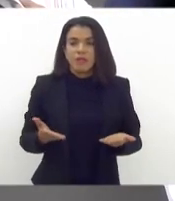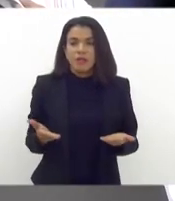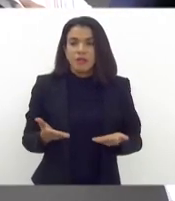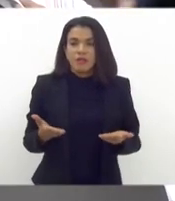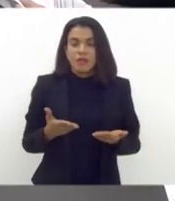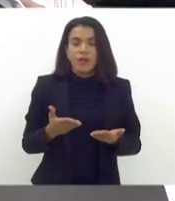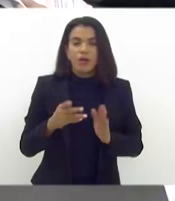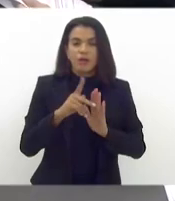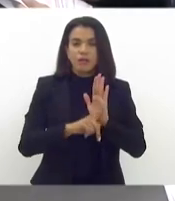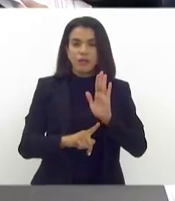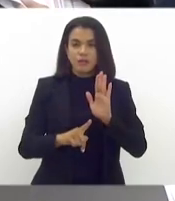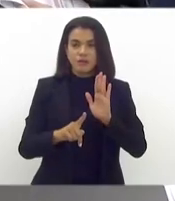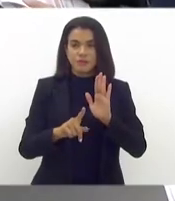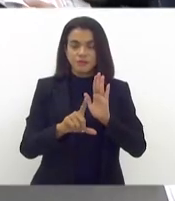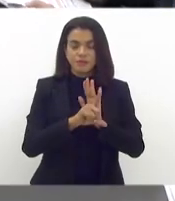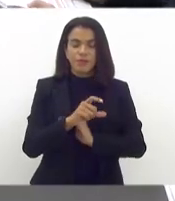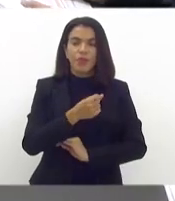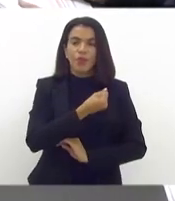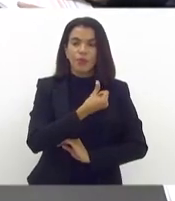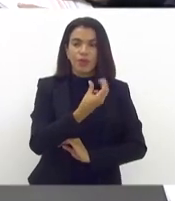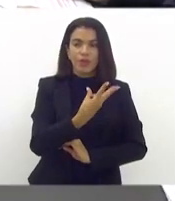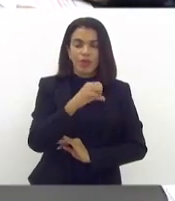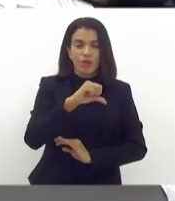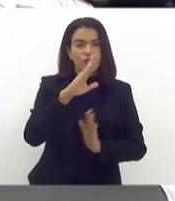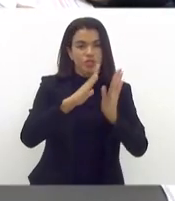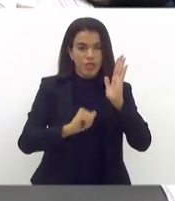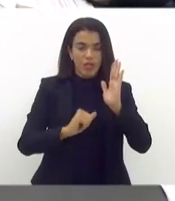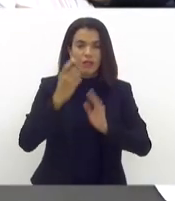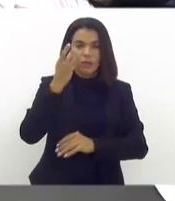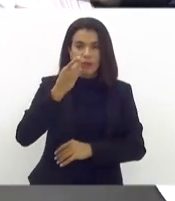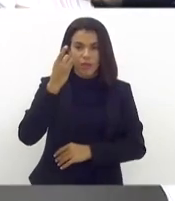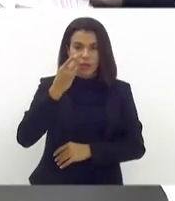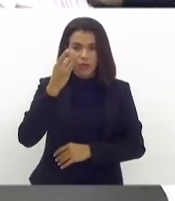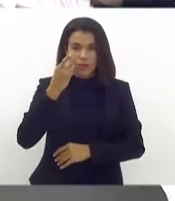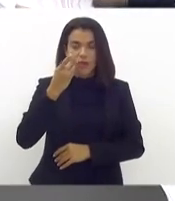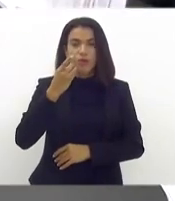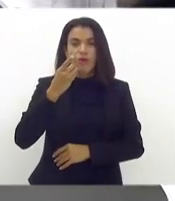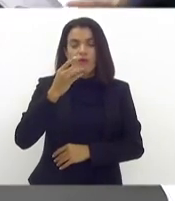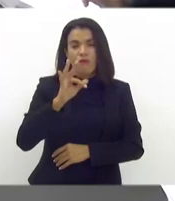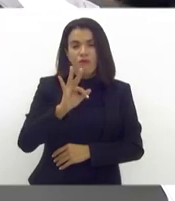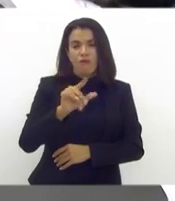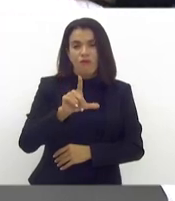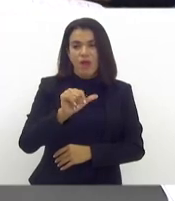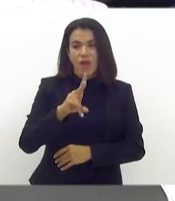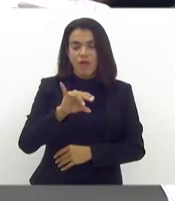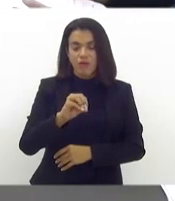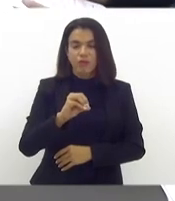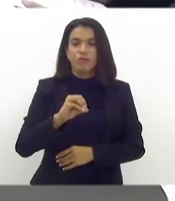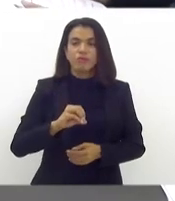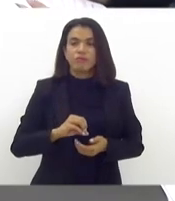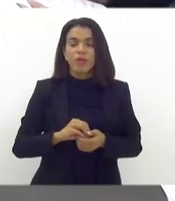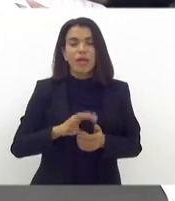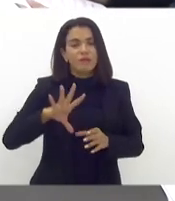o projeto número 39, ele foi retirado pelo deputado Flávio Serafini e ele